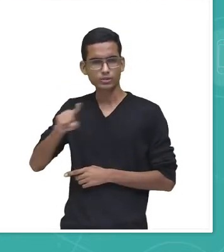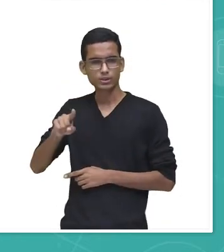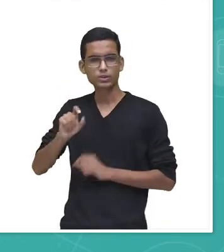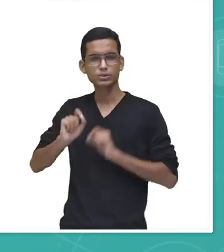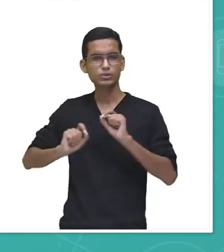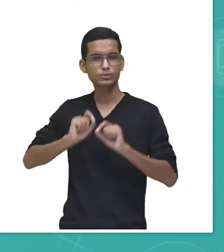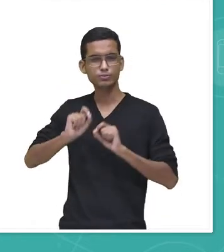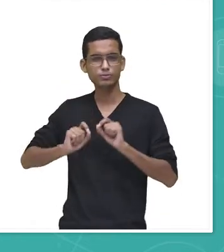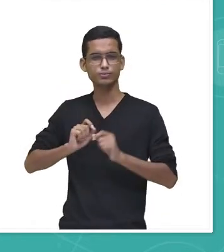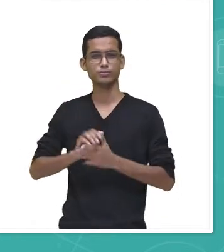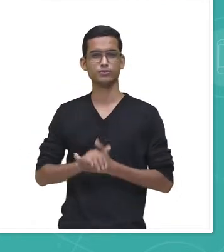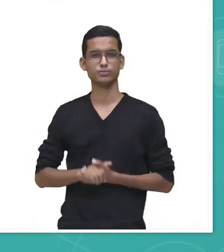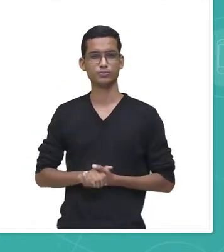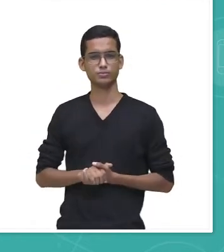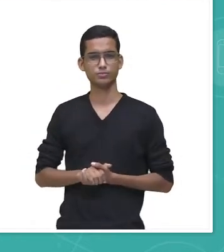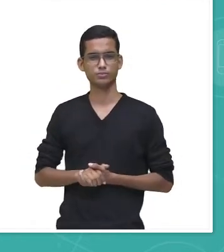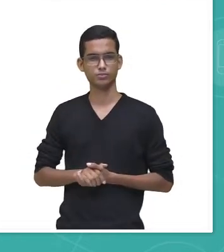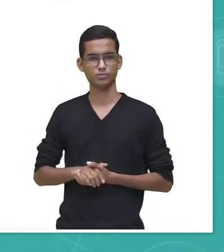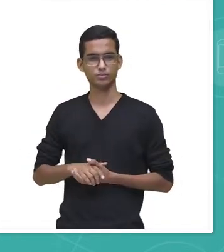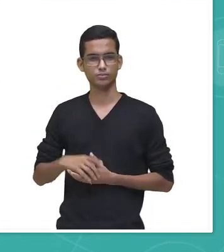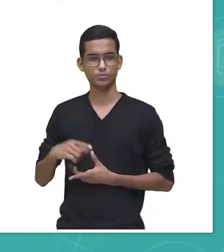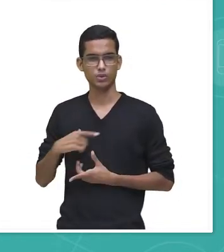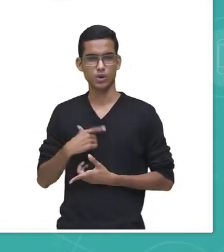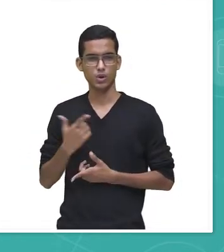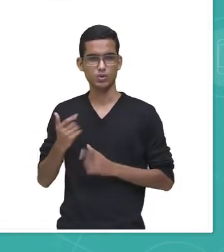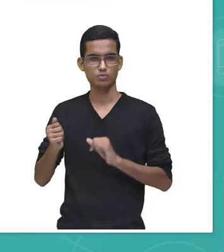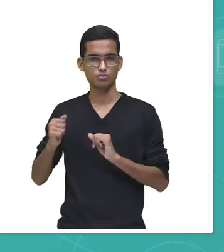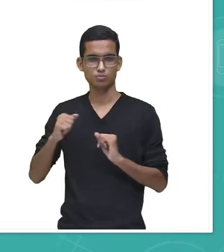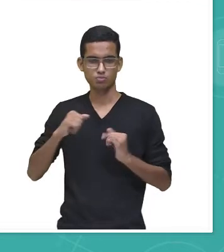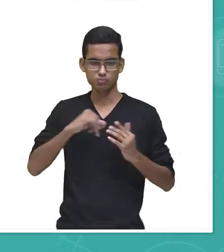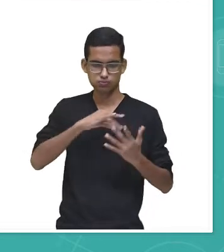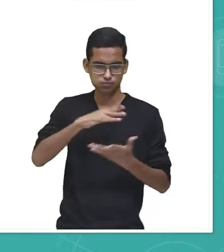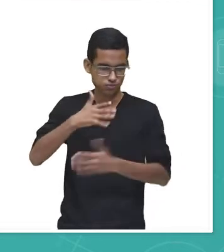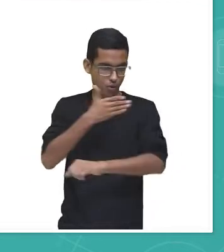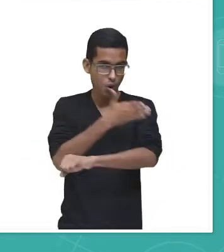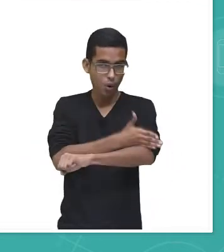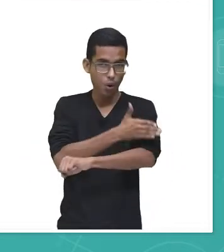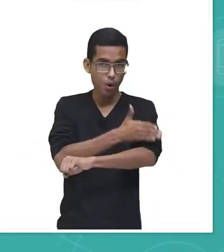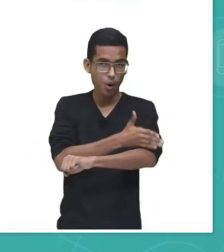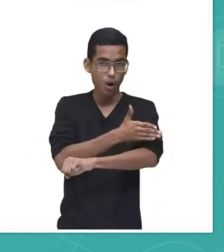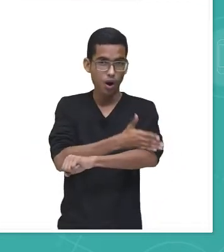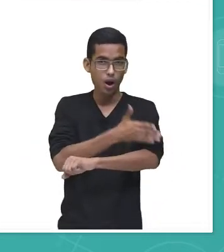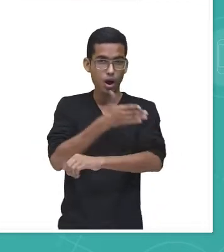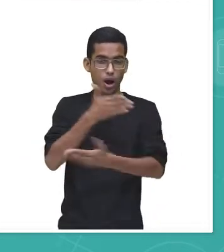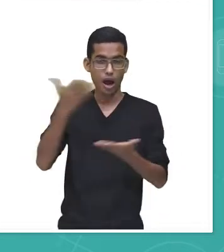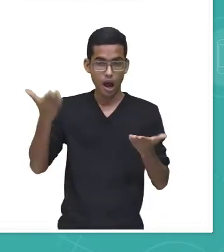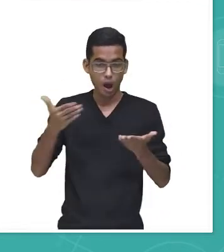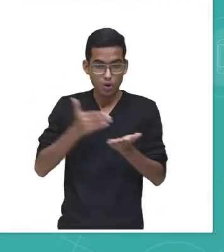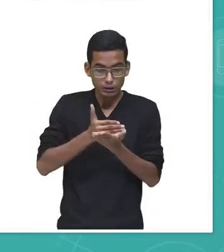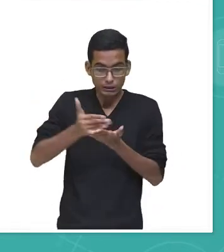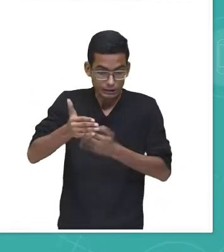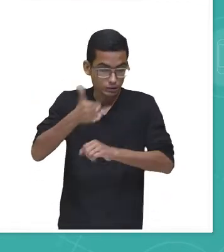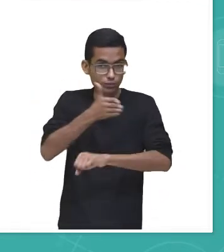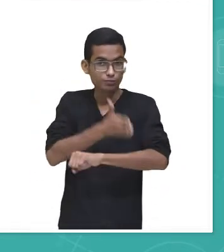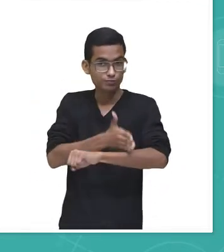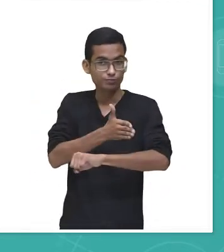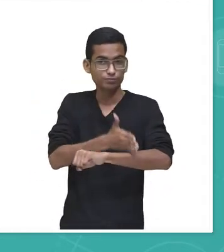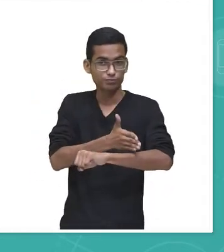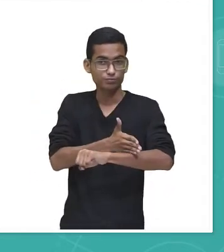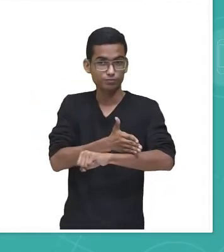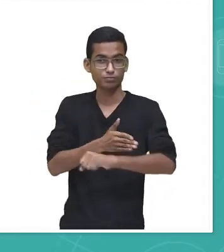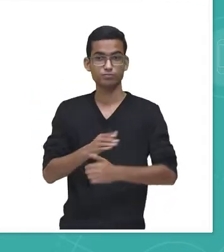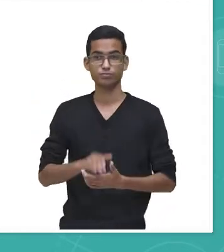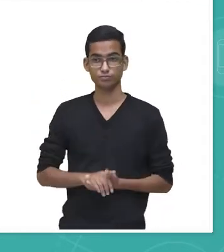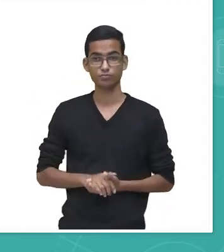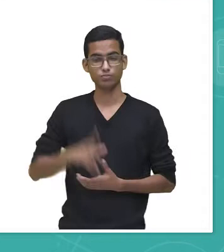que é o seguinte: nós estamos saindo do mundo antigo e entrando ali na nossa história medieval, certo? Lembre-se que eu